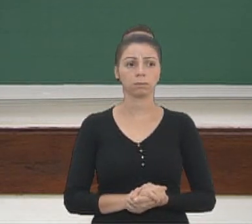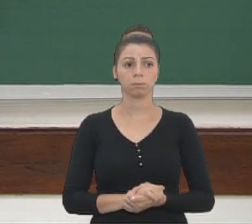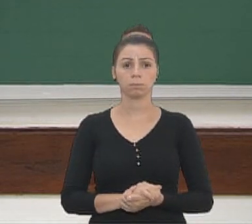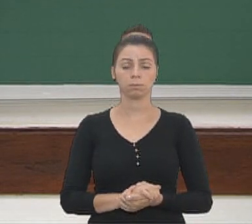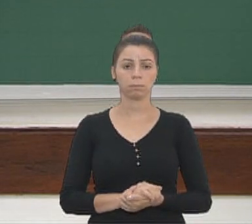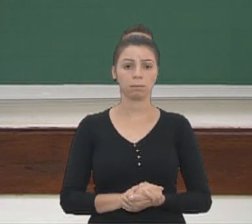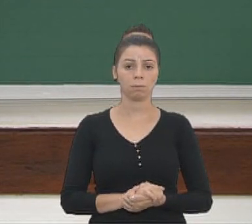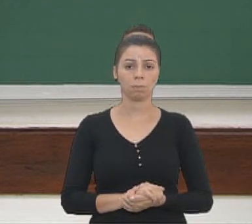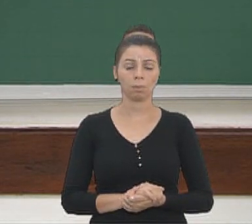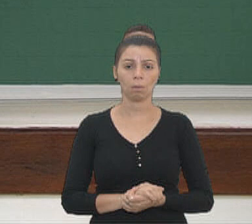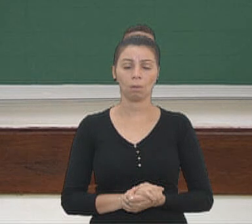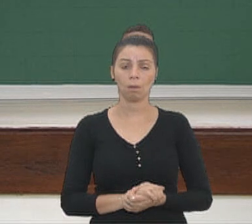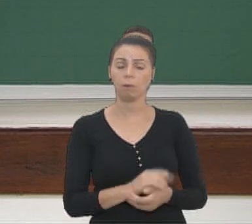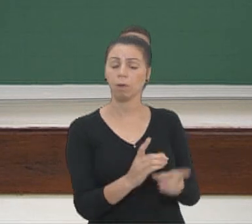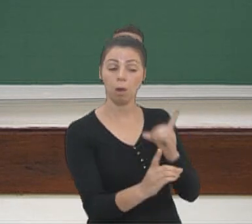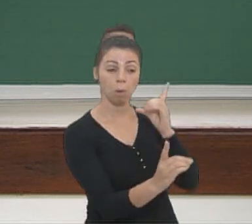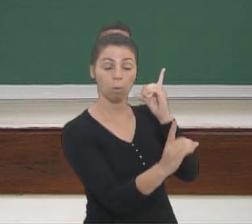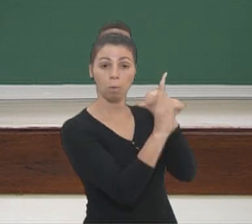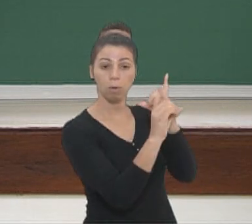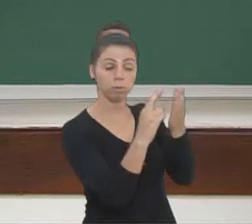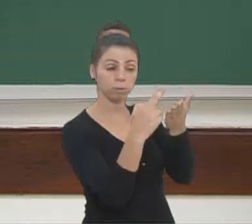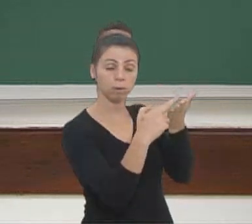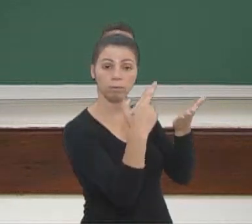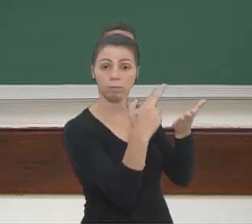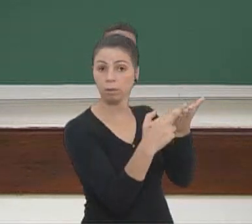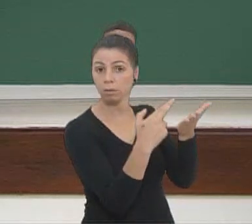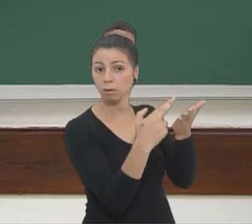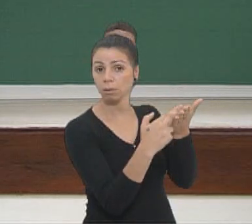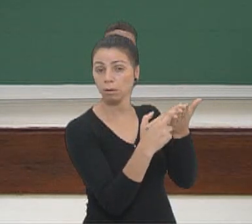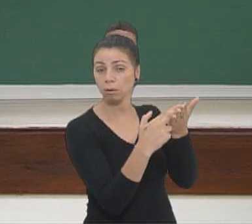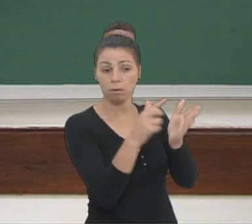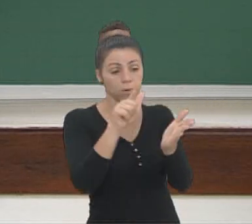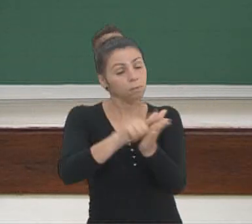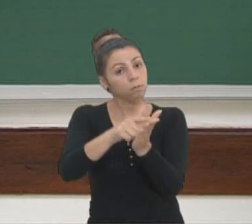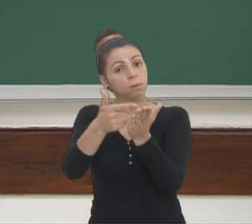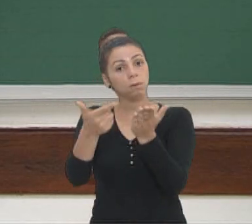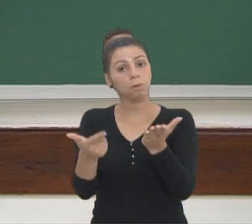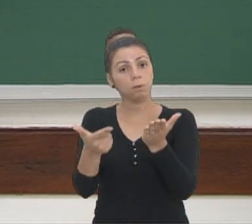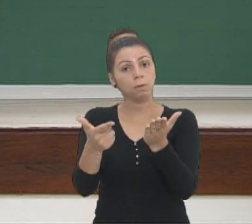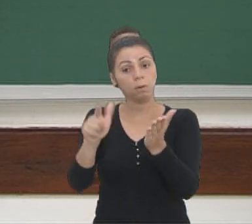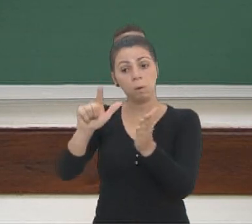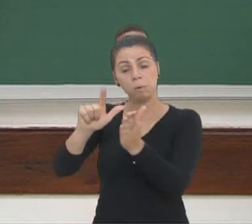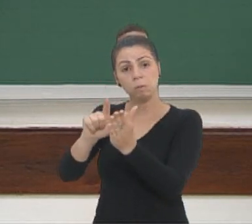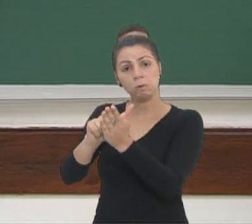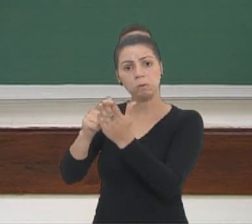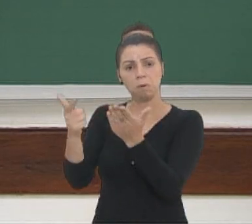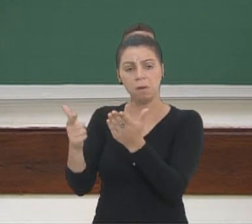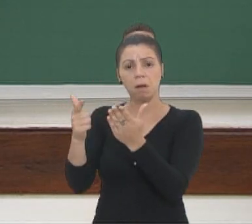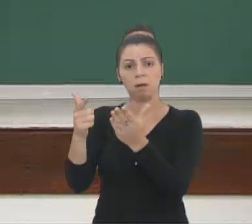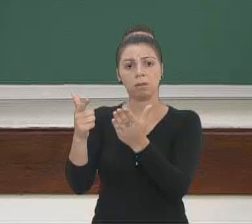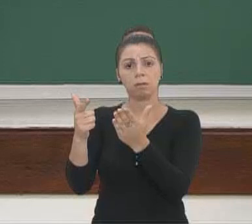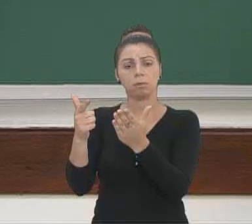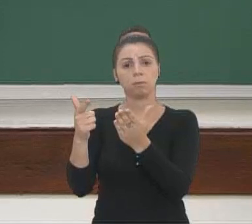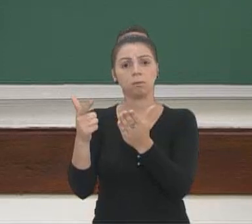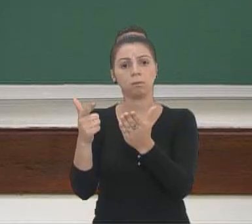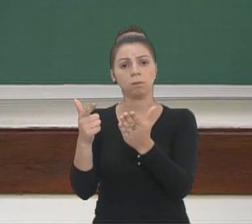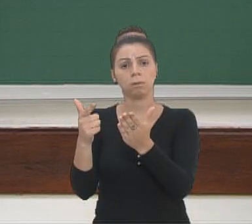A gente encontra textos de divulgação científica em revistas, em jornais, tanto jornais que